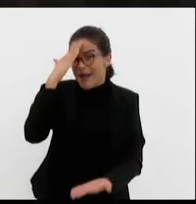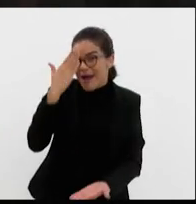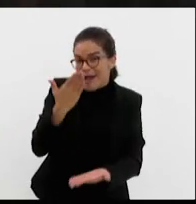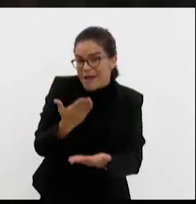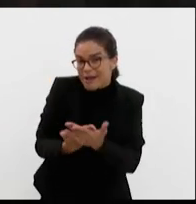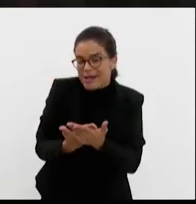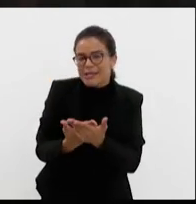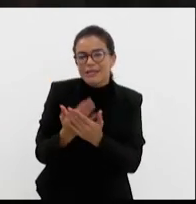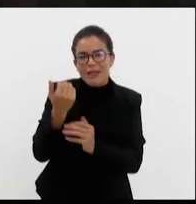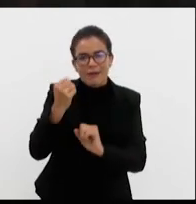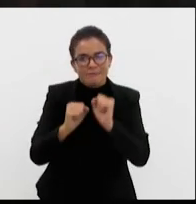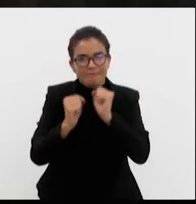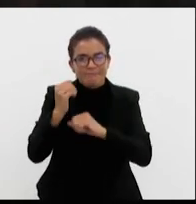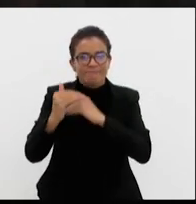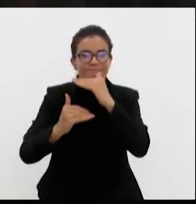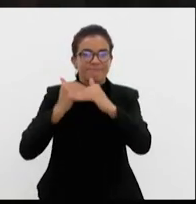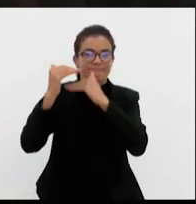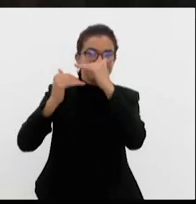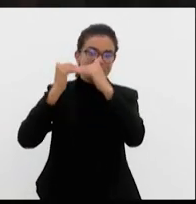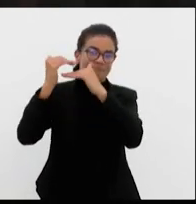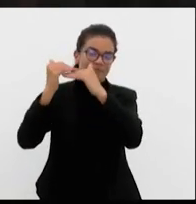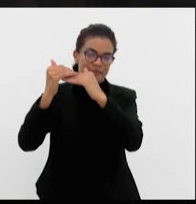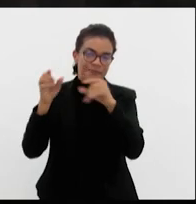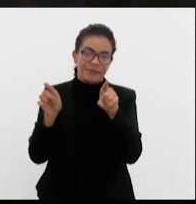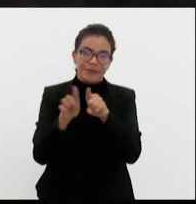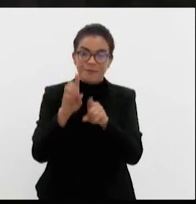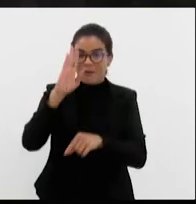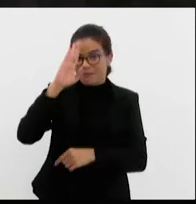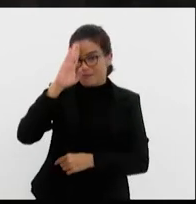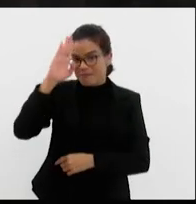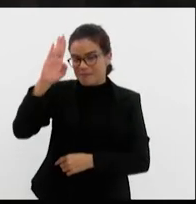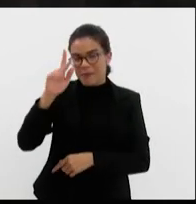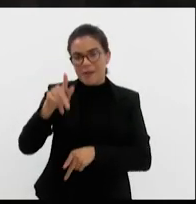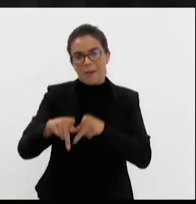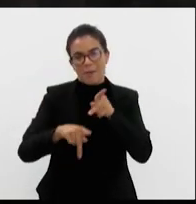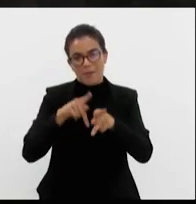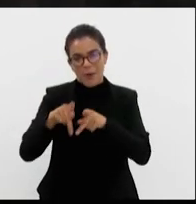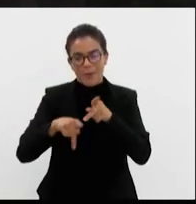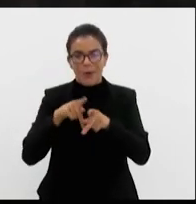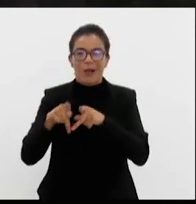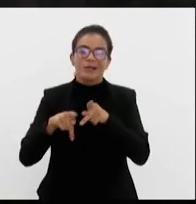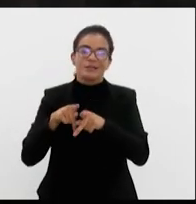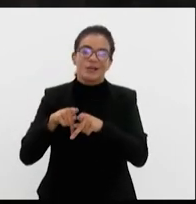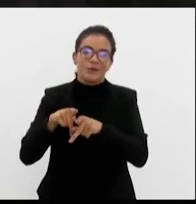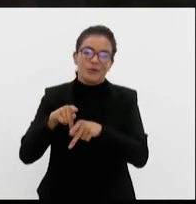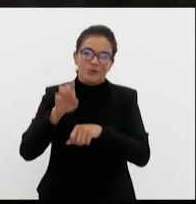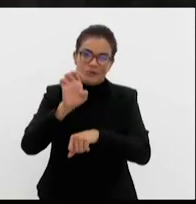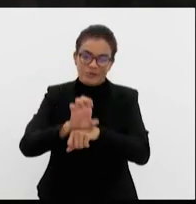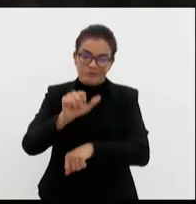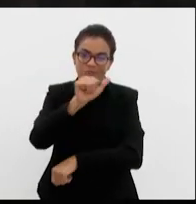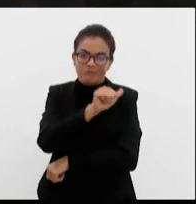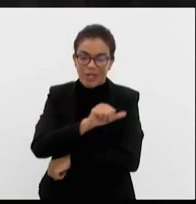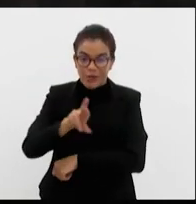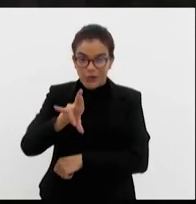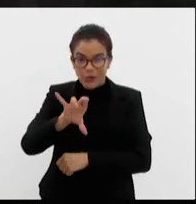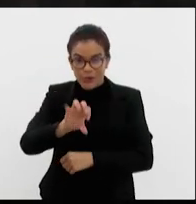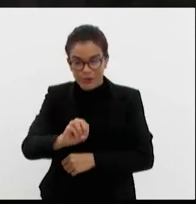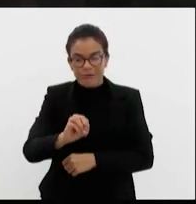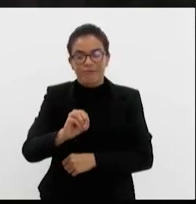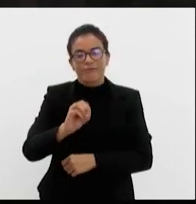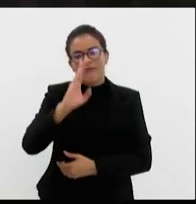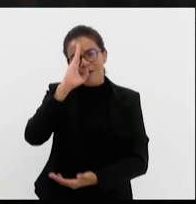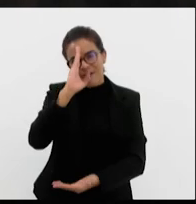forças produtivas e, principalmente, na população fluminense brasileira, que a gente vai encontrar